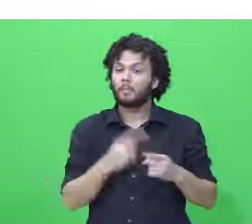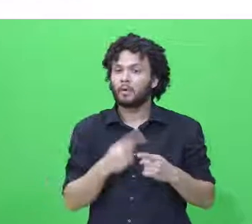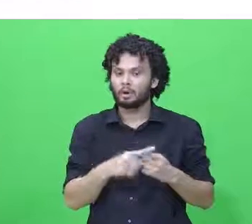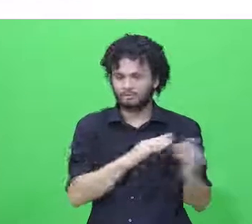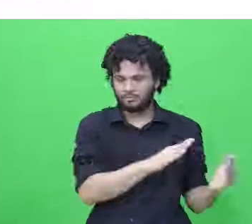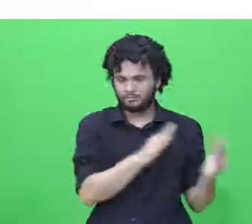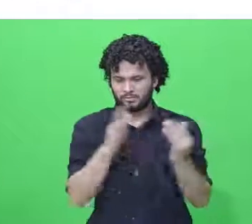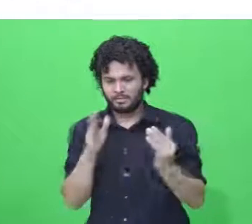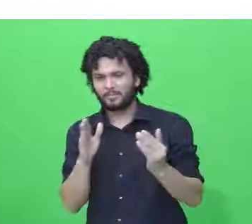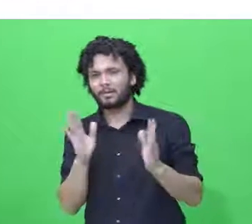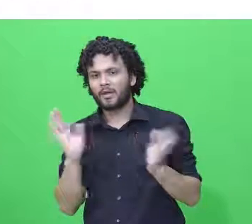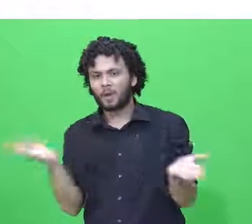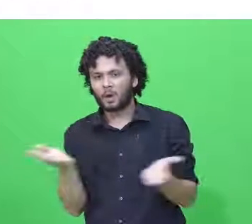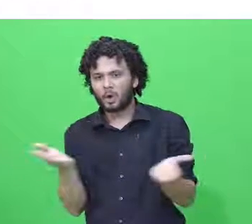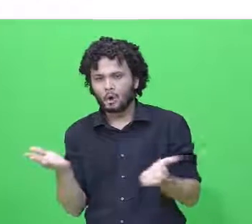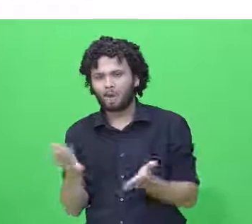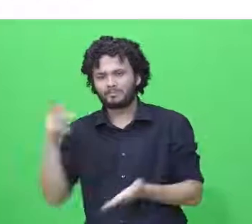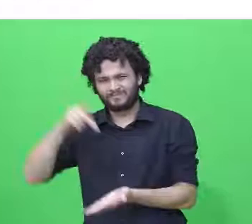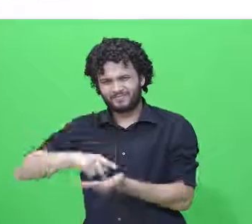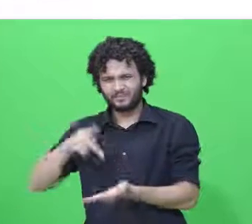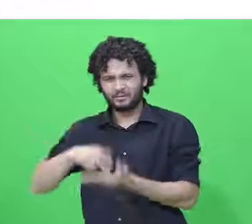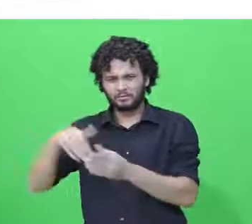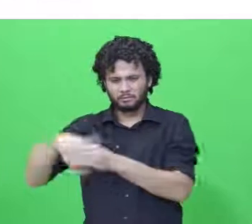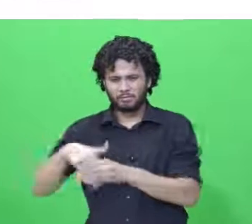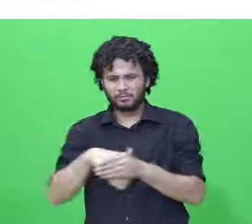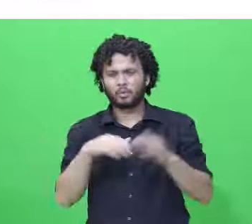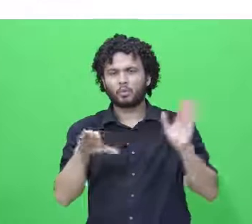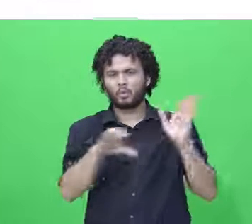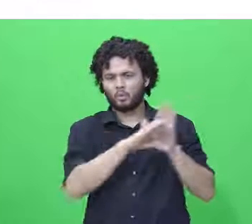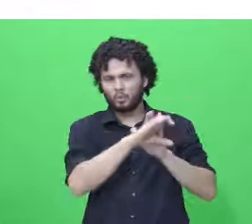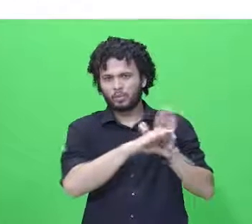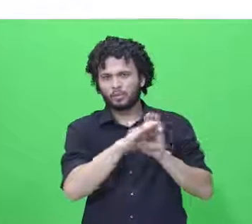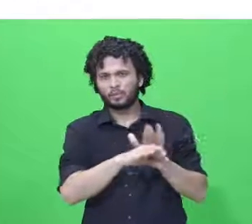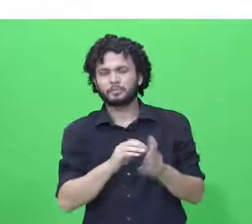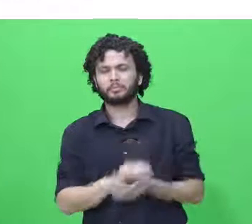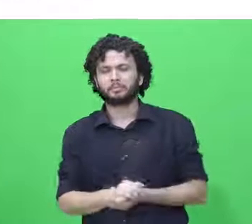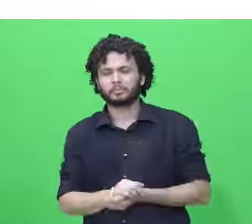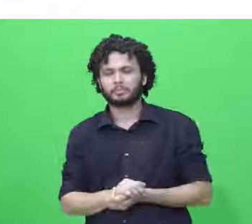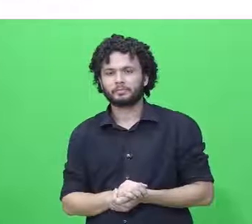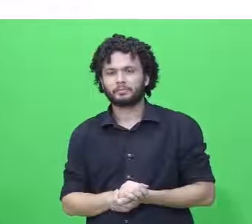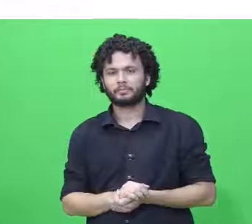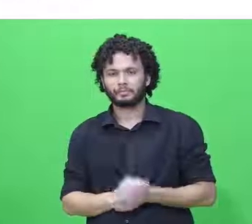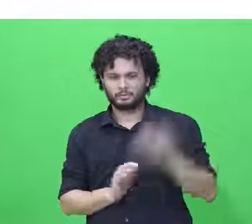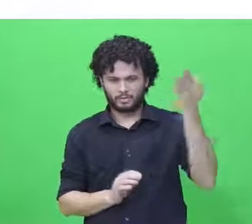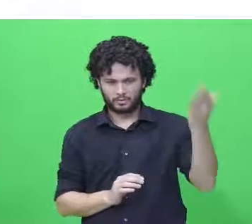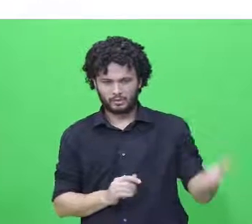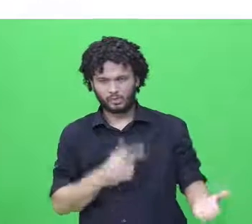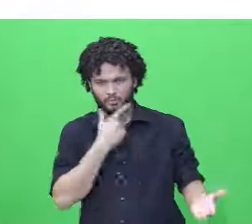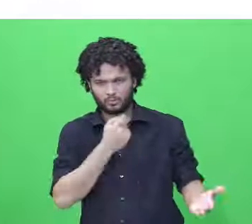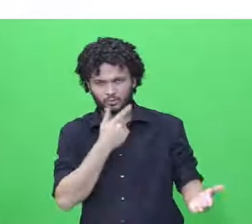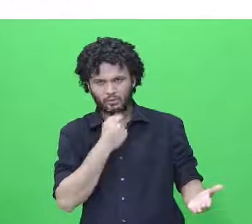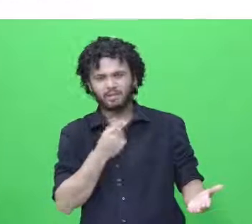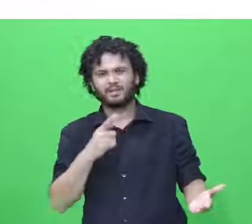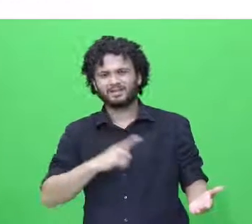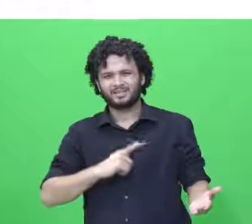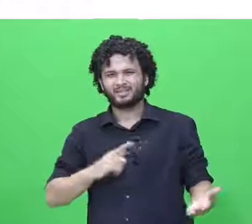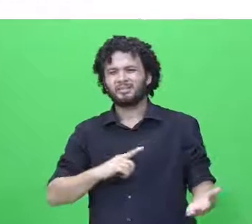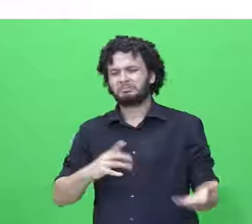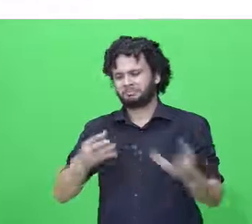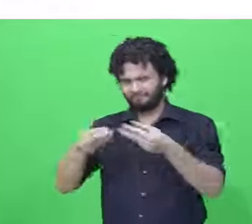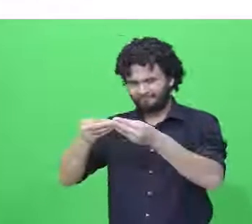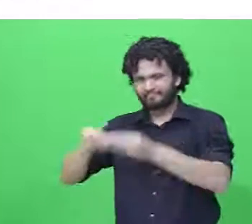e agora ele volta, então, com um governo constitucional. Vargas assumiu o governo com o Brasil vivendo ainda os efeitos da Grande